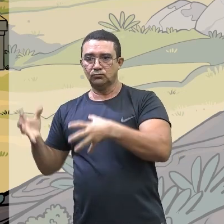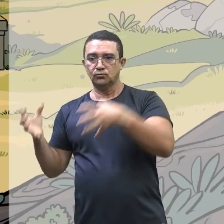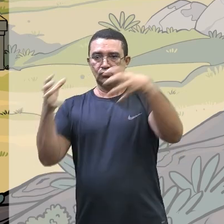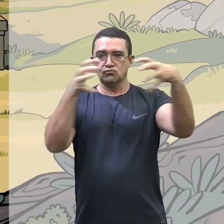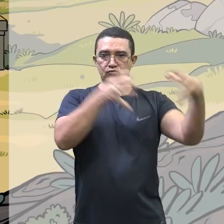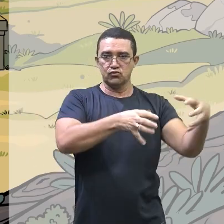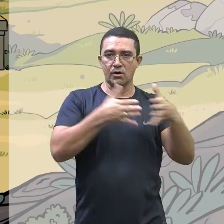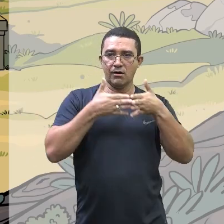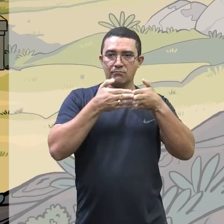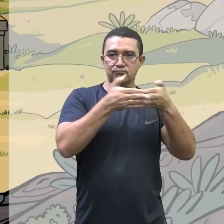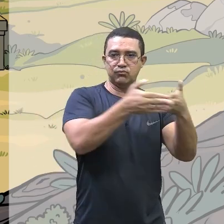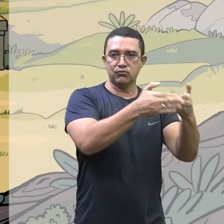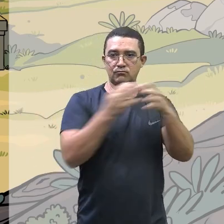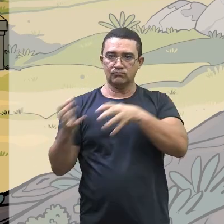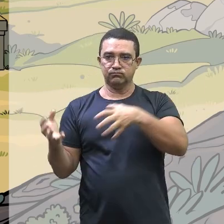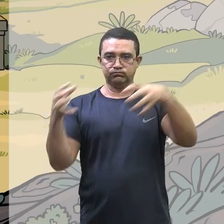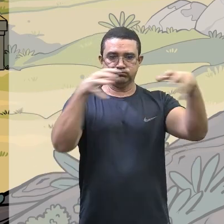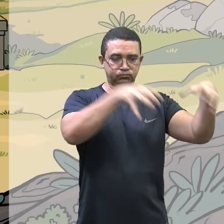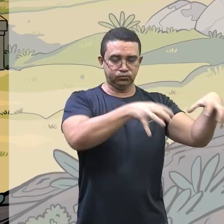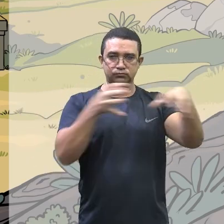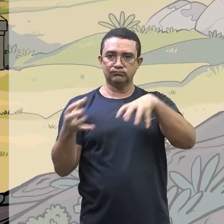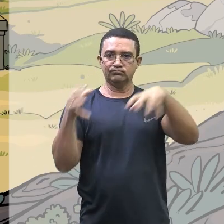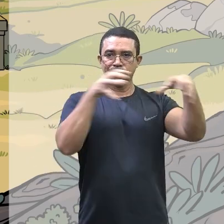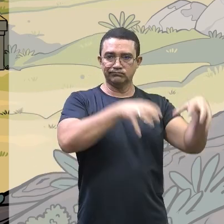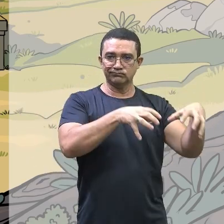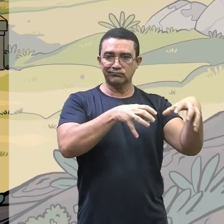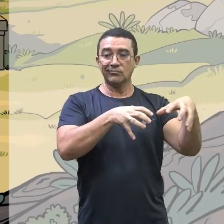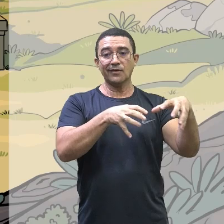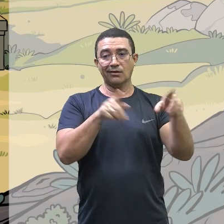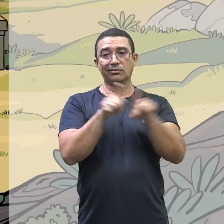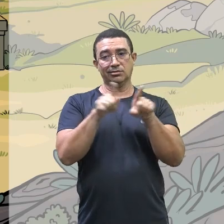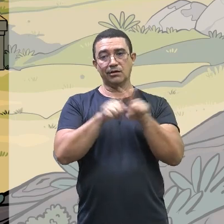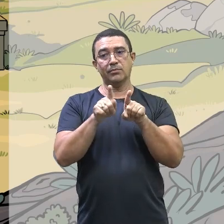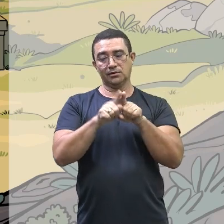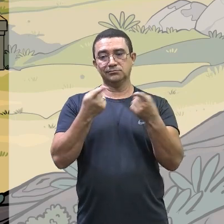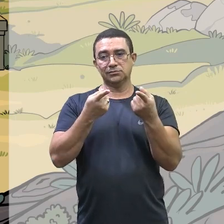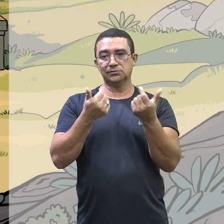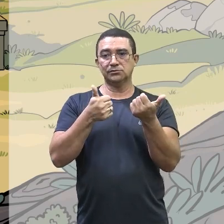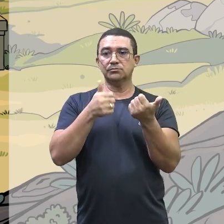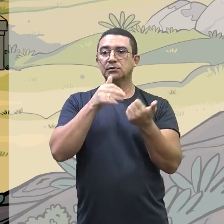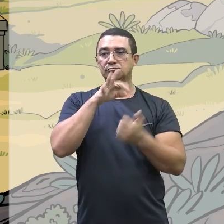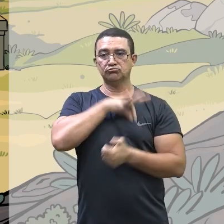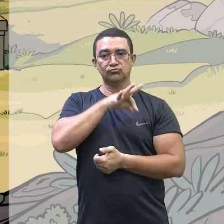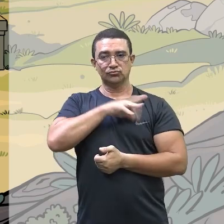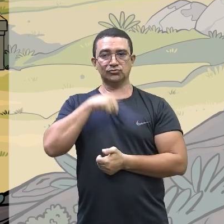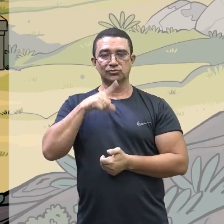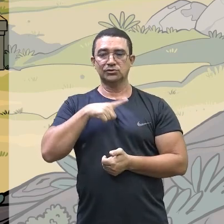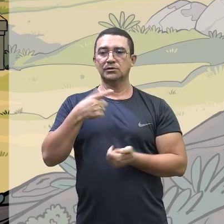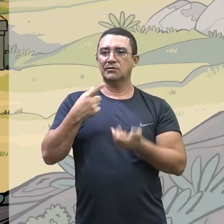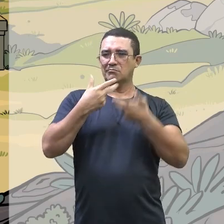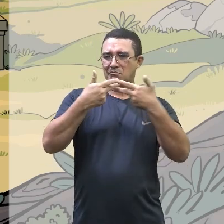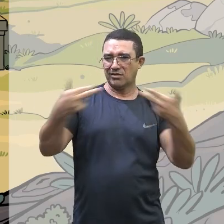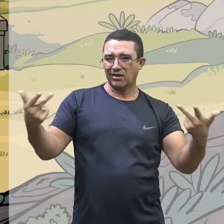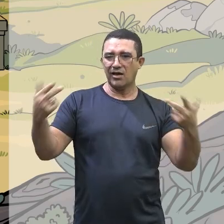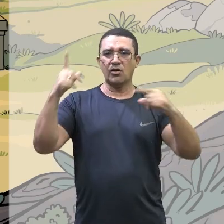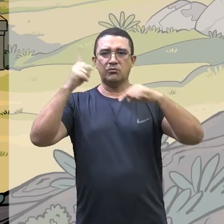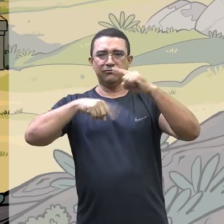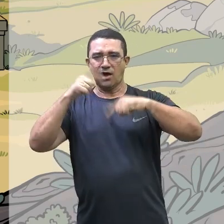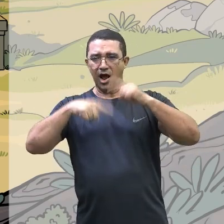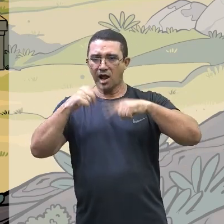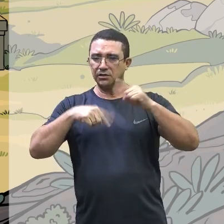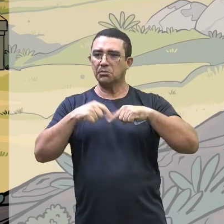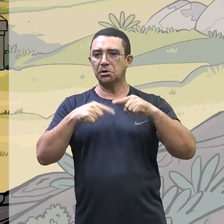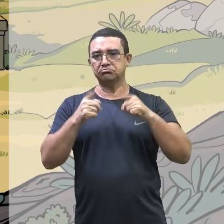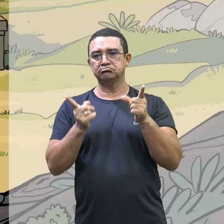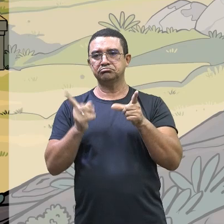nossa floresta, né, que como foi chamado da época, e em troca trazer riquezas aí para o nosso estado. Descarregar também as mercadorias aí nos portos, né,